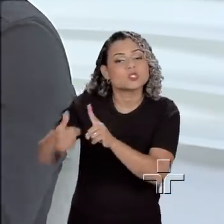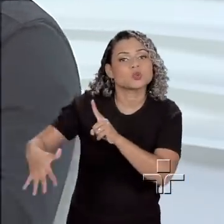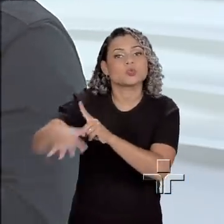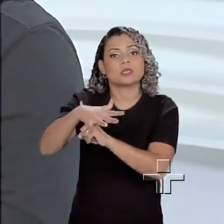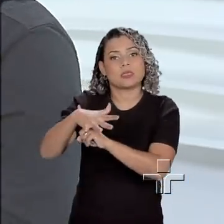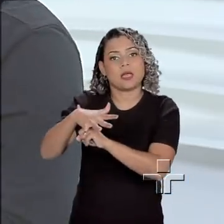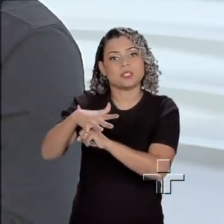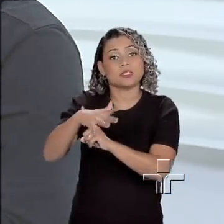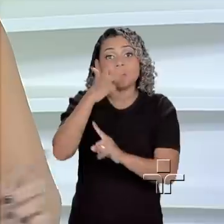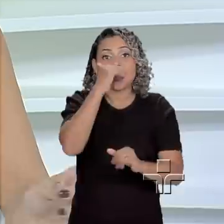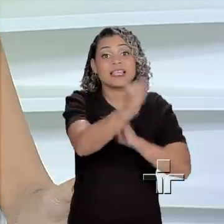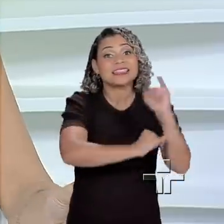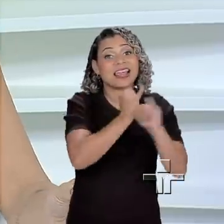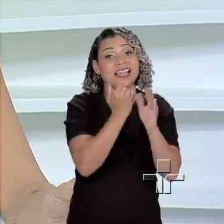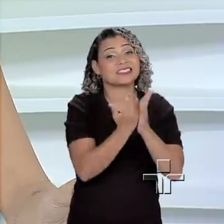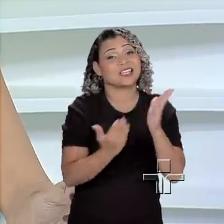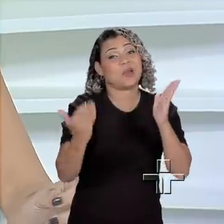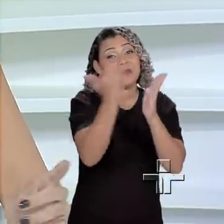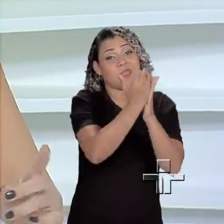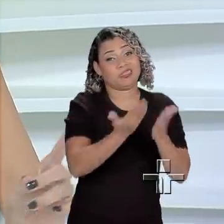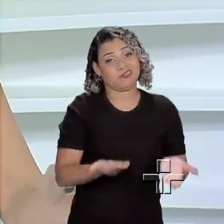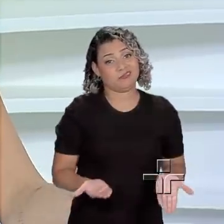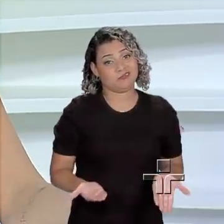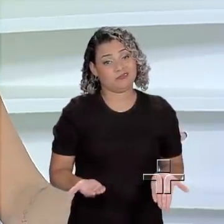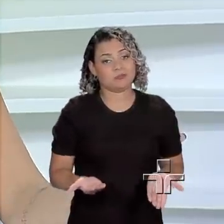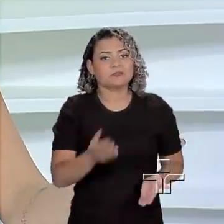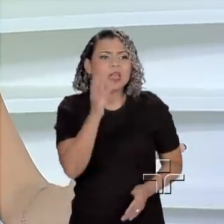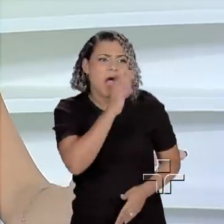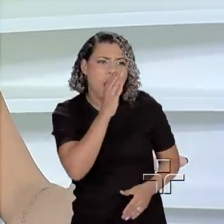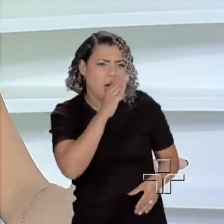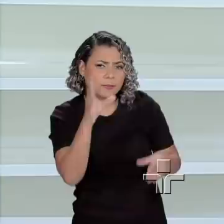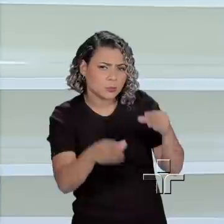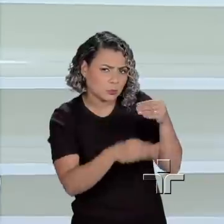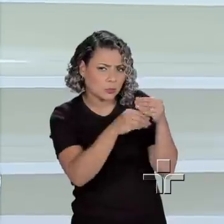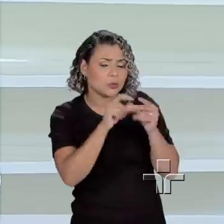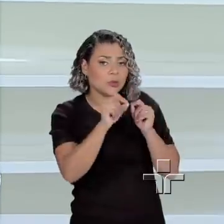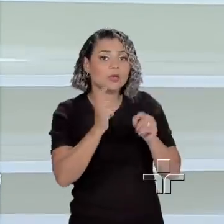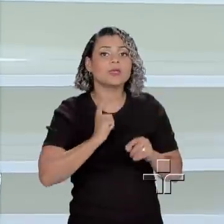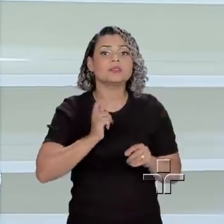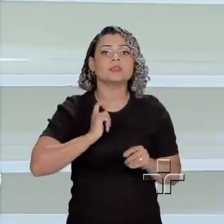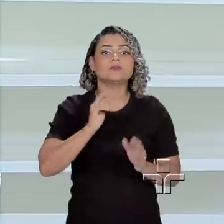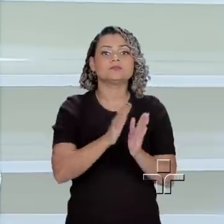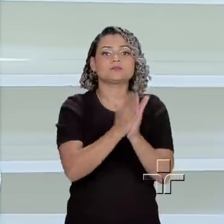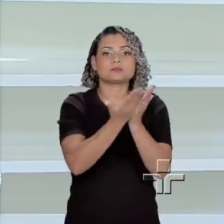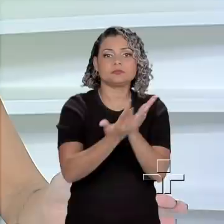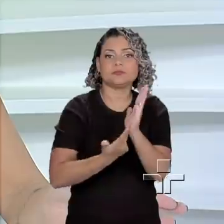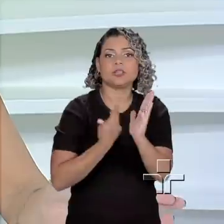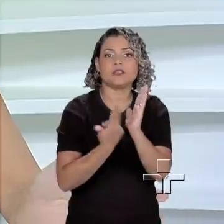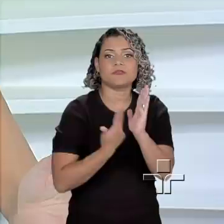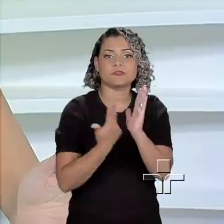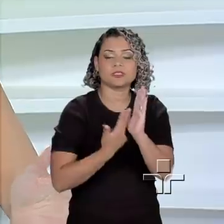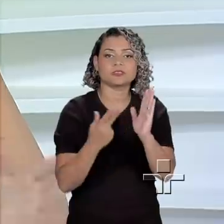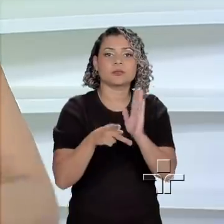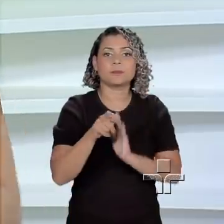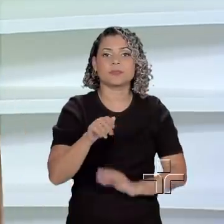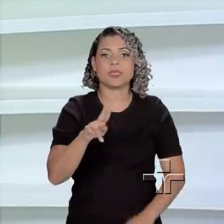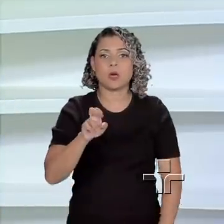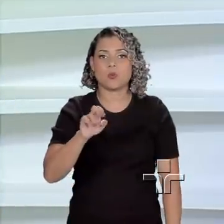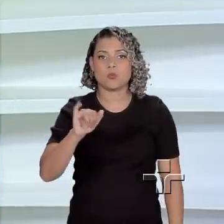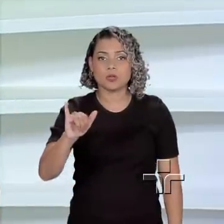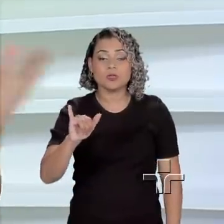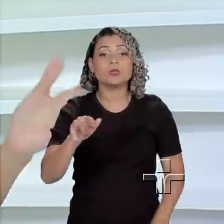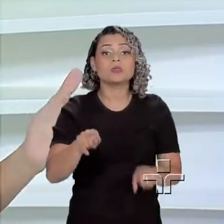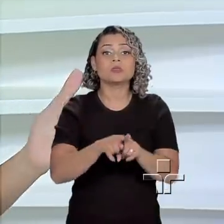magnifica isso. Silvio, posso fazer só um comentário bem rápido sobre isso? Porque tem uma matéria muito boa da Piauí que fala justamente sobre o